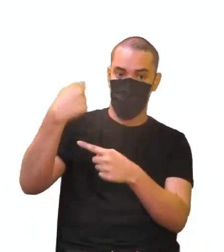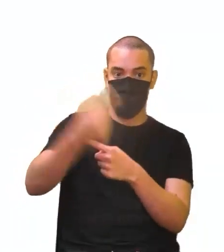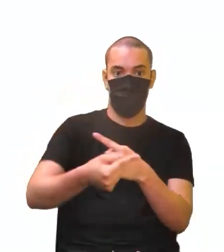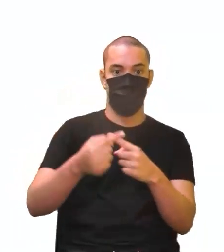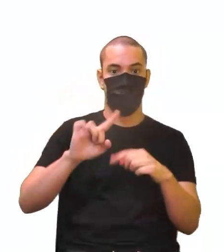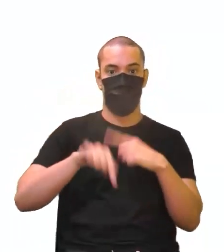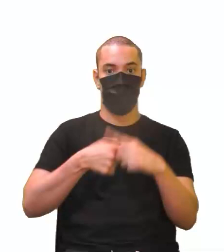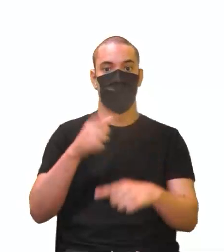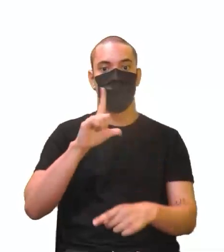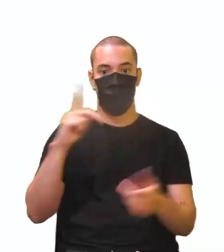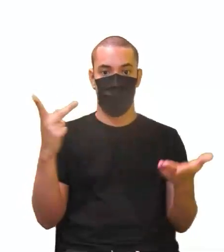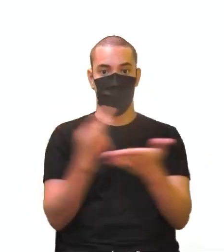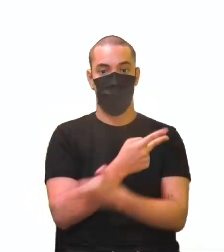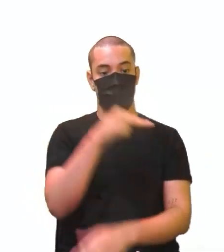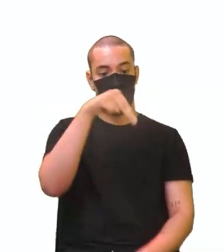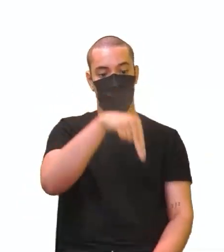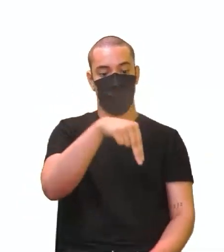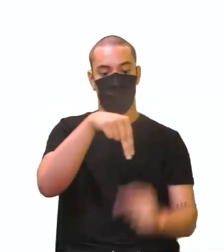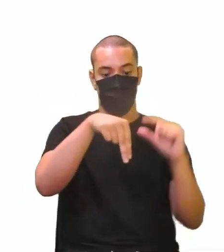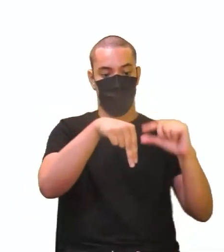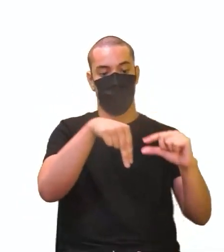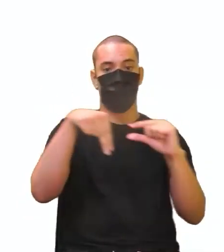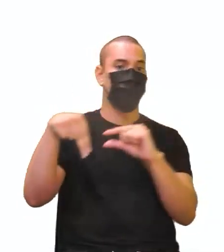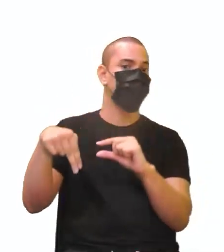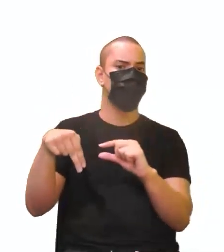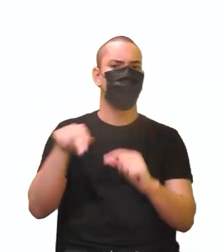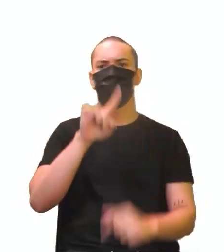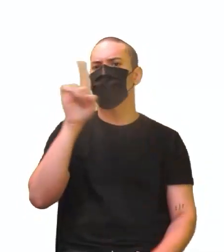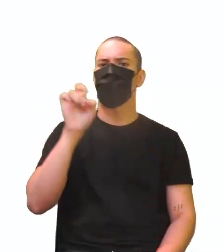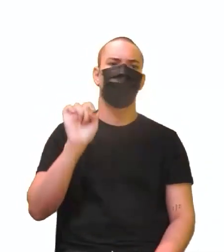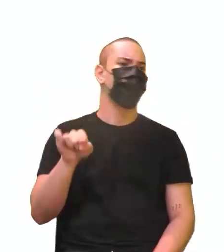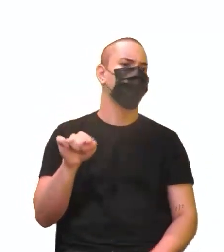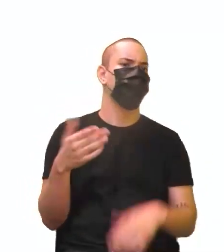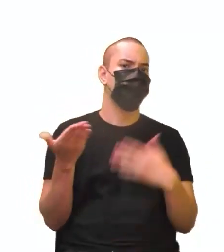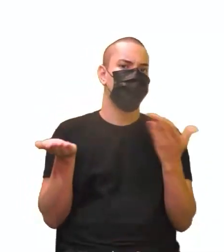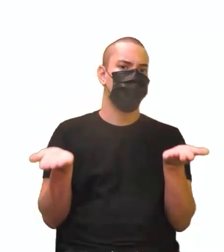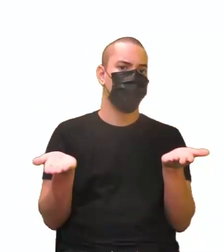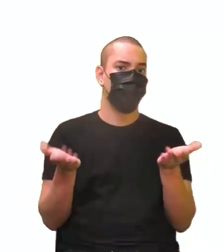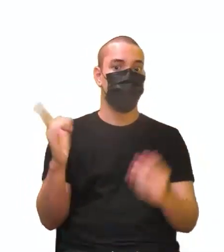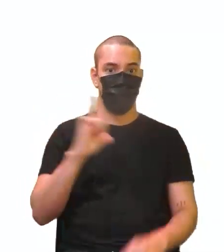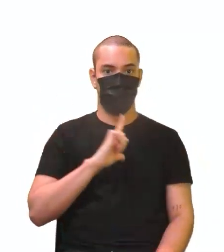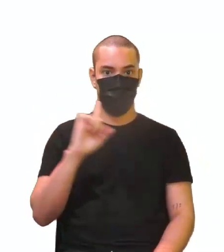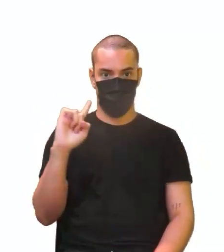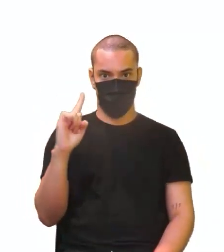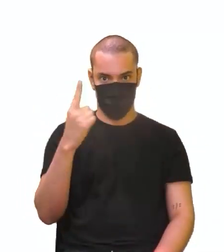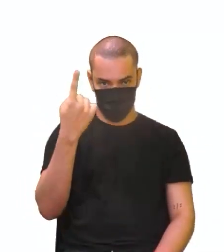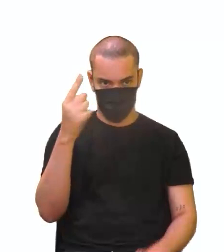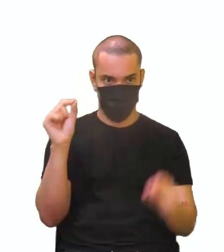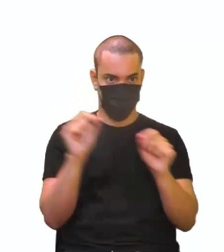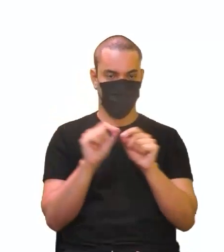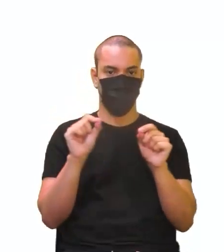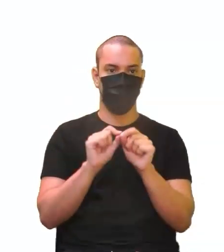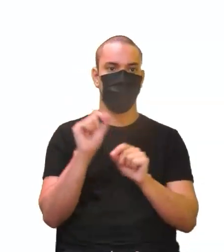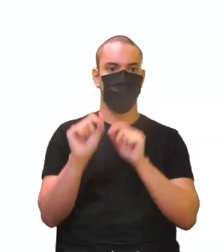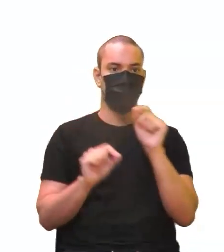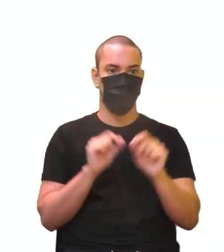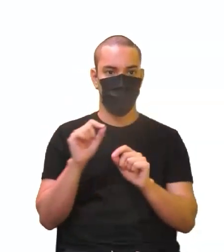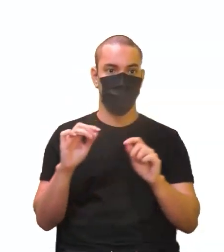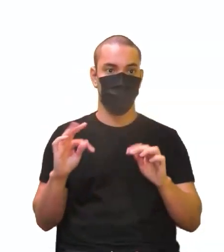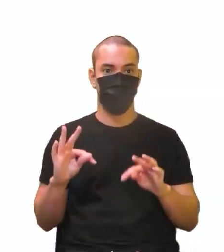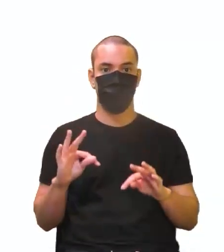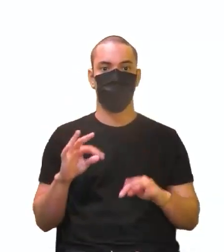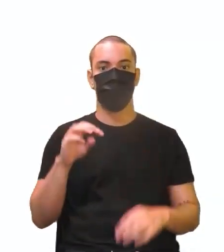ser Nzinho, Nzinho é... Então, olha só, você teve um primeiro cruzamento onde você teve os